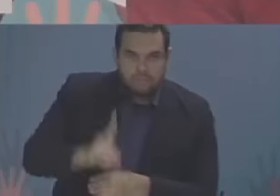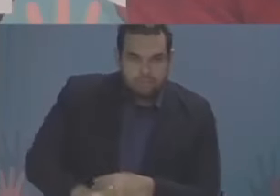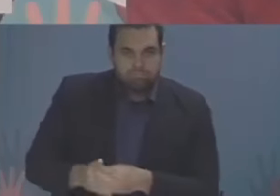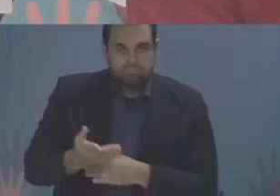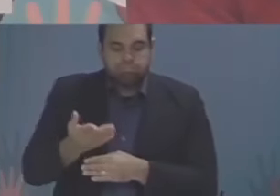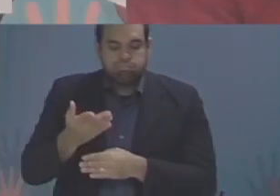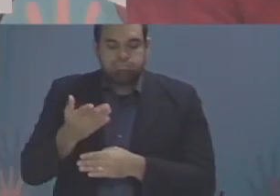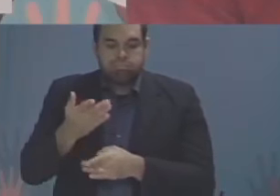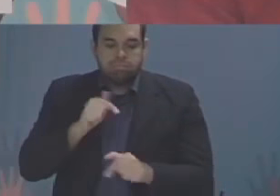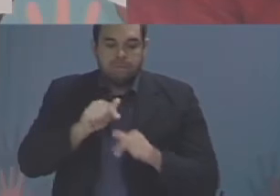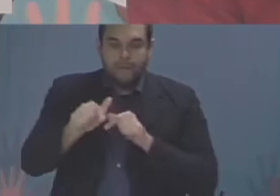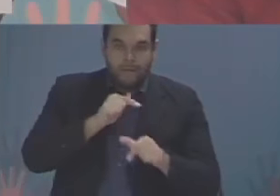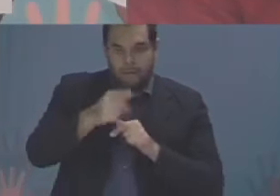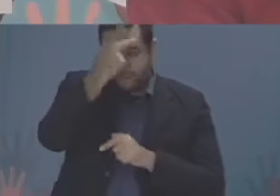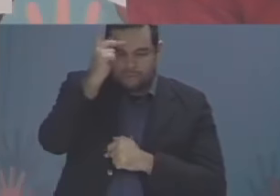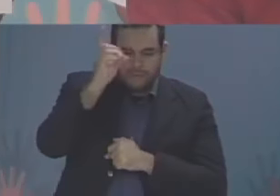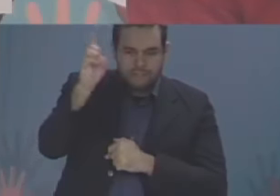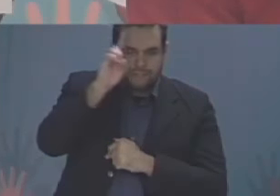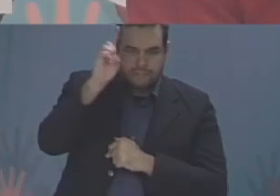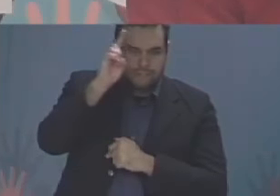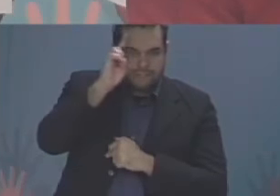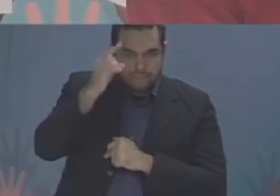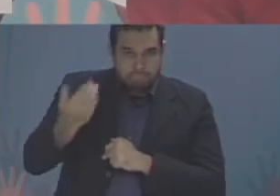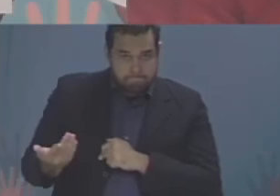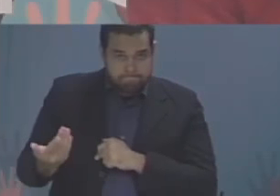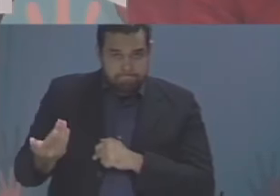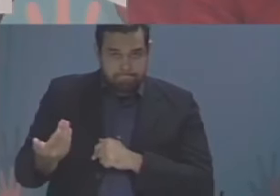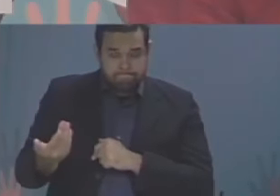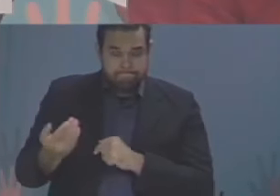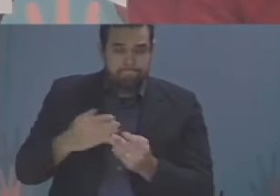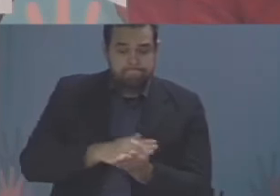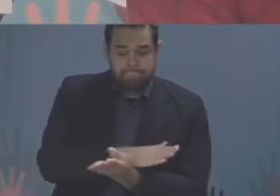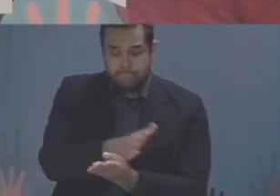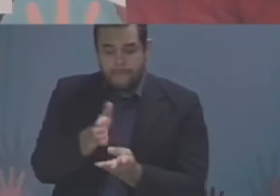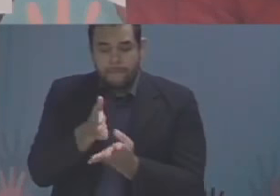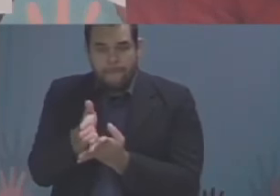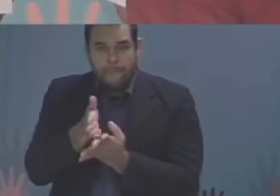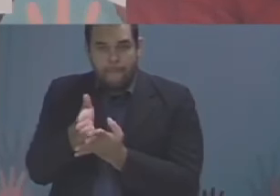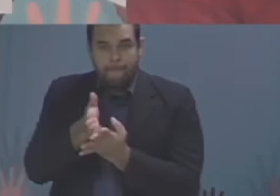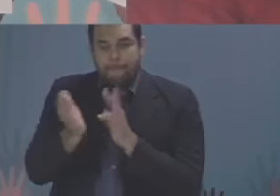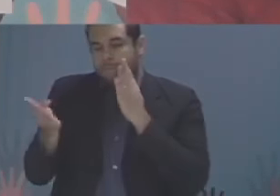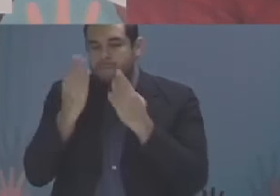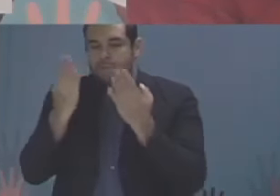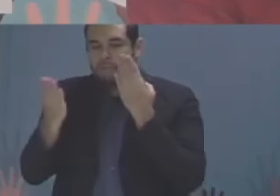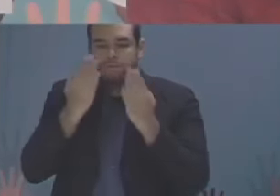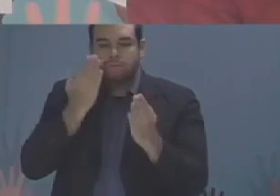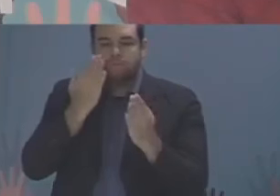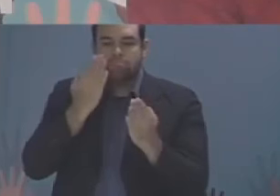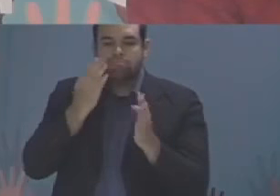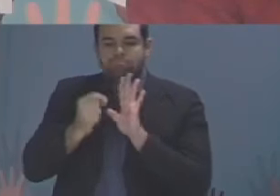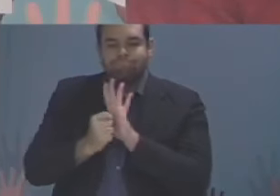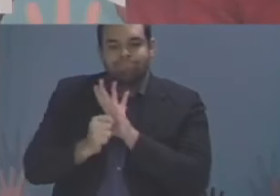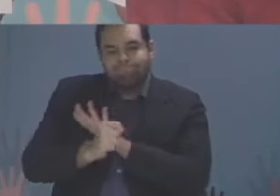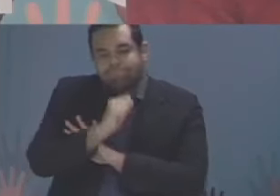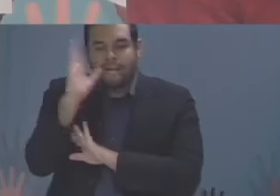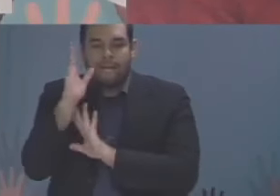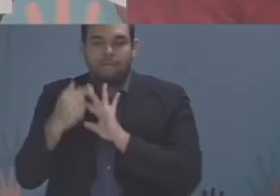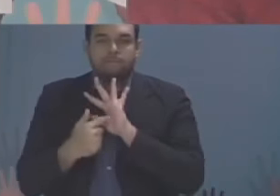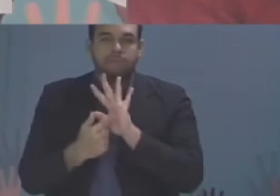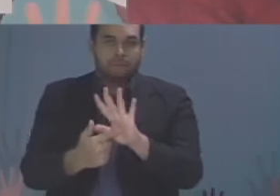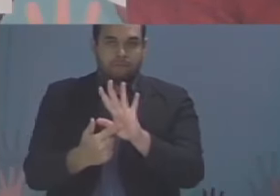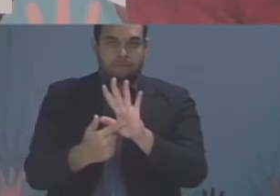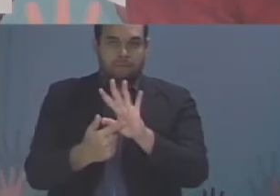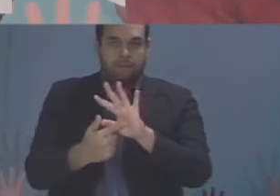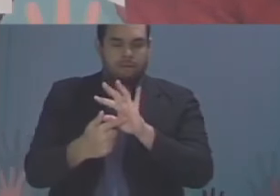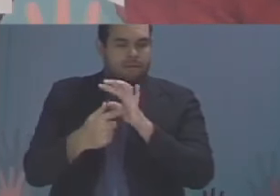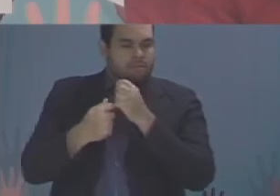exercício profissional. No segundo eixo, nós chamamos de psicologia em evidência, que é a ideia de